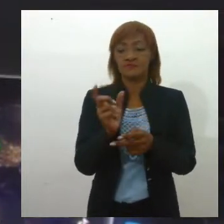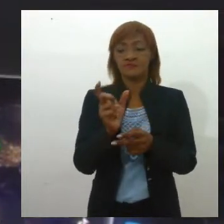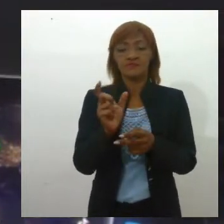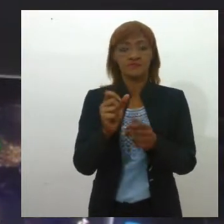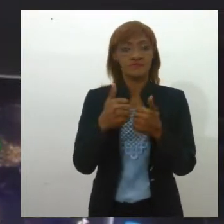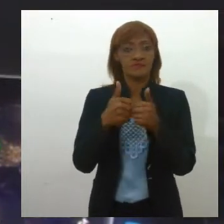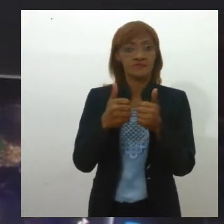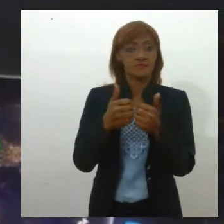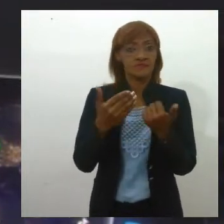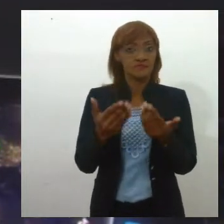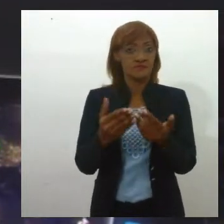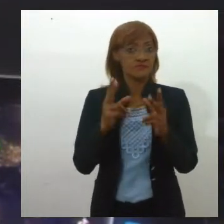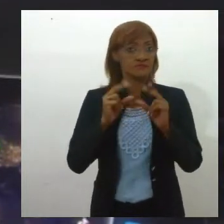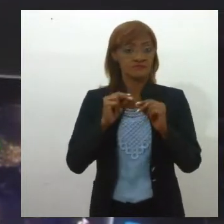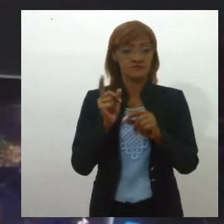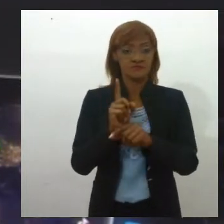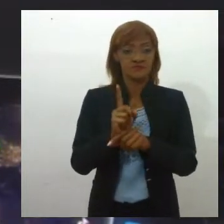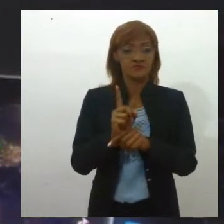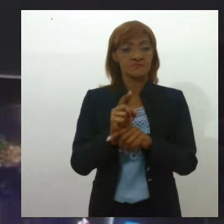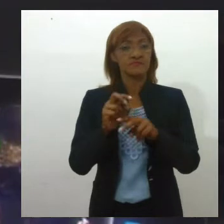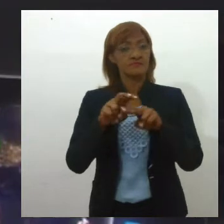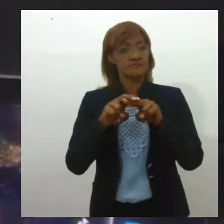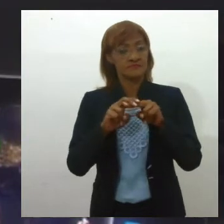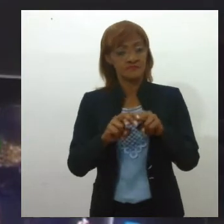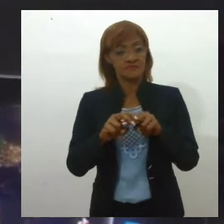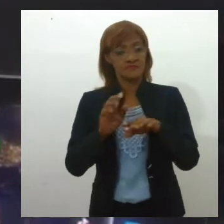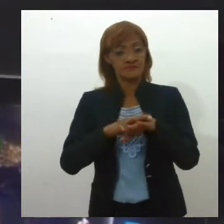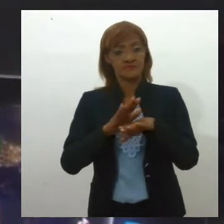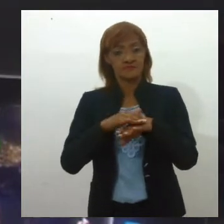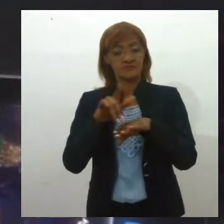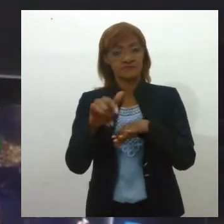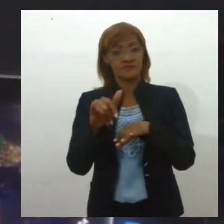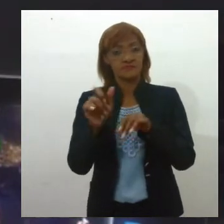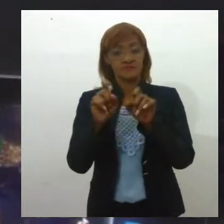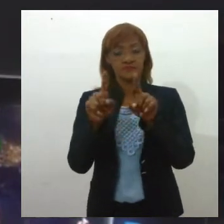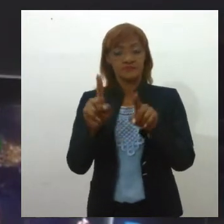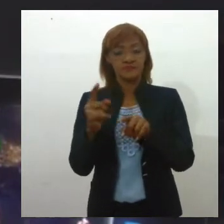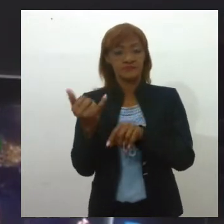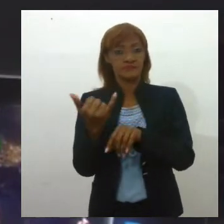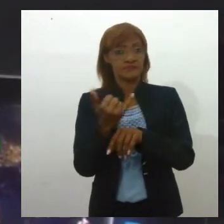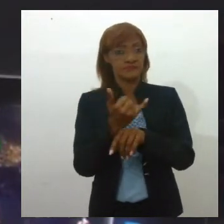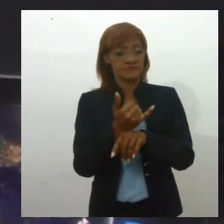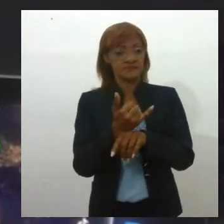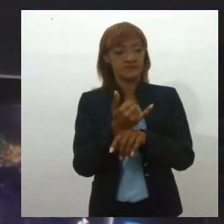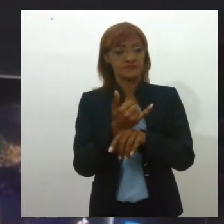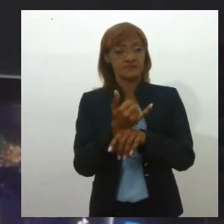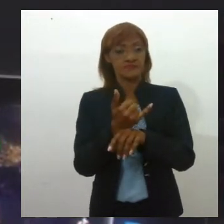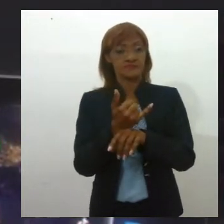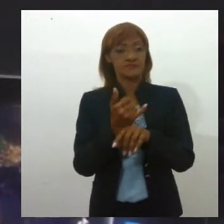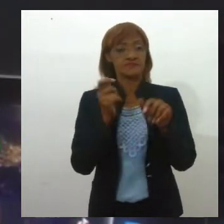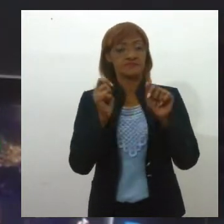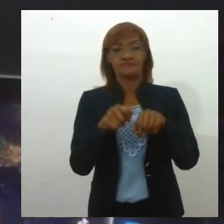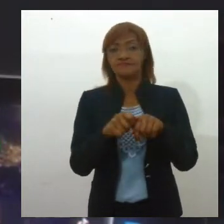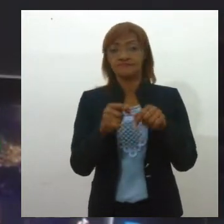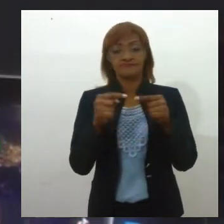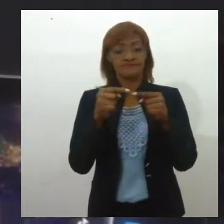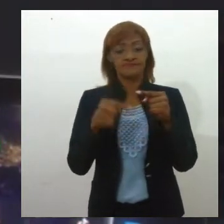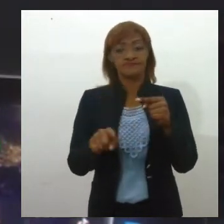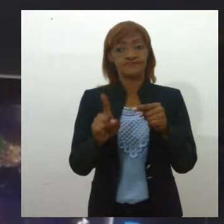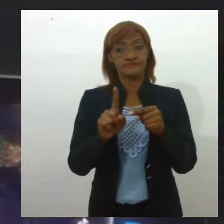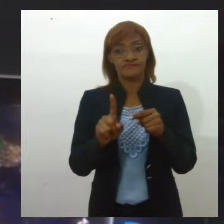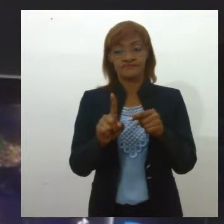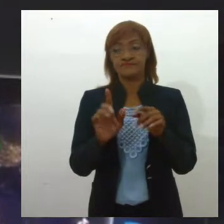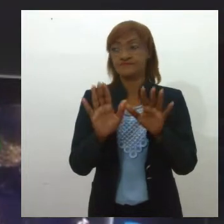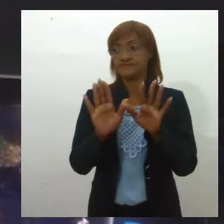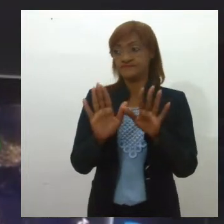entre outras coisas, e por isso faz com que aquele vínculo empregatício se torne inviável. Nesse